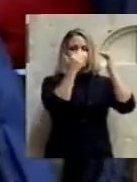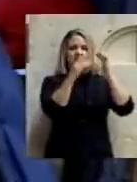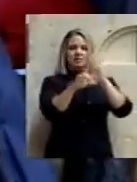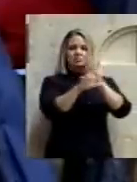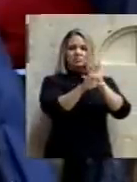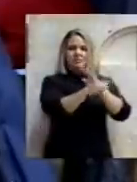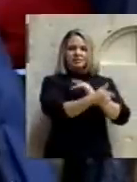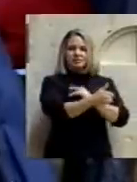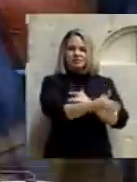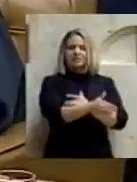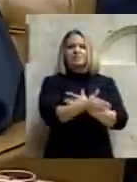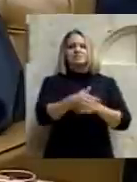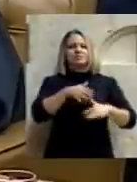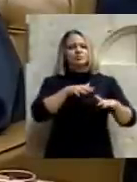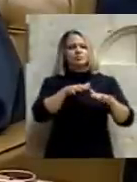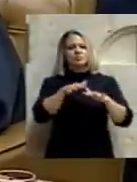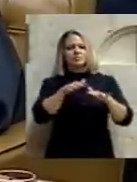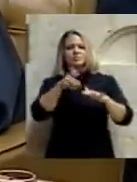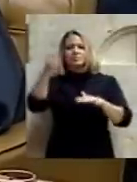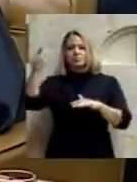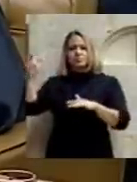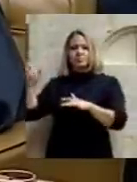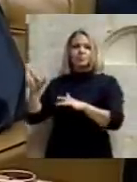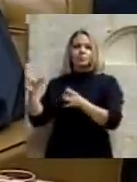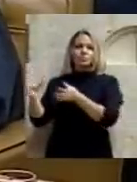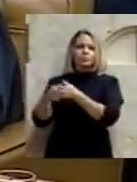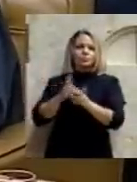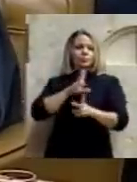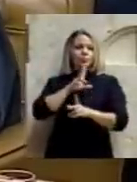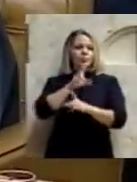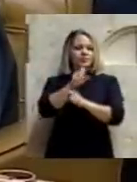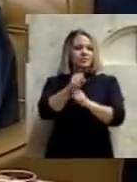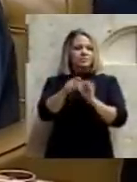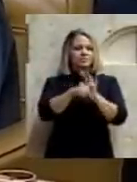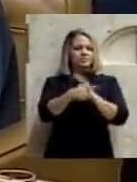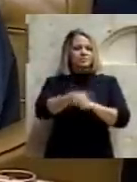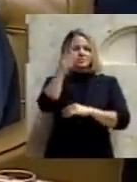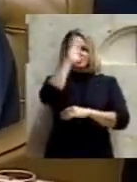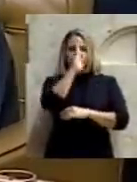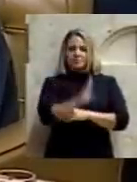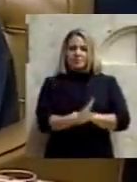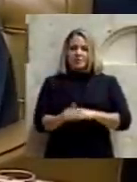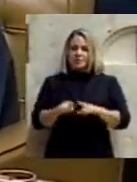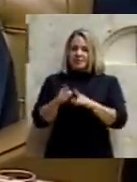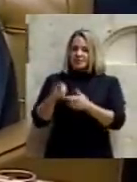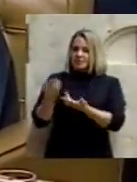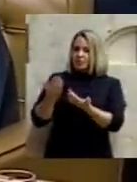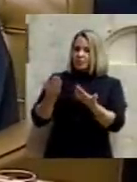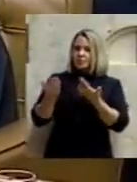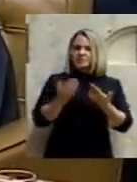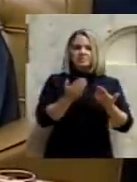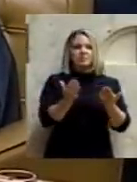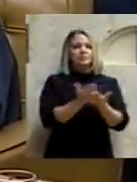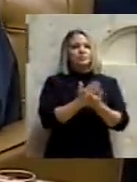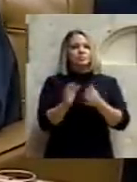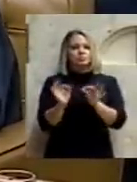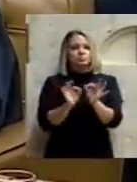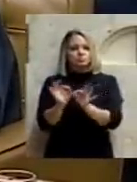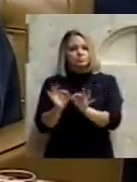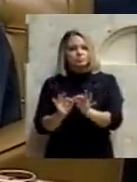legítimas manifestações dos outros poderes da República. Em análise comparativa de diversos